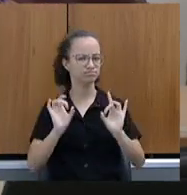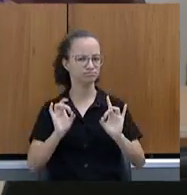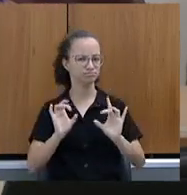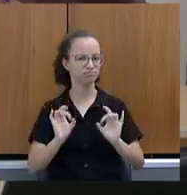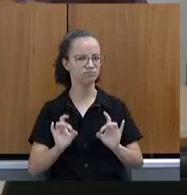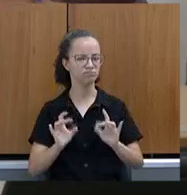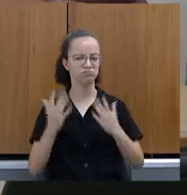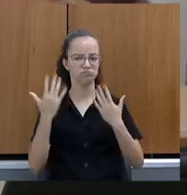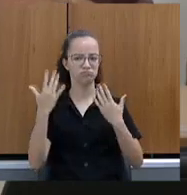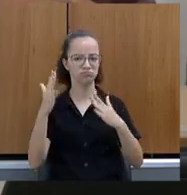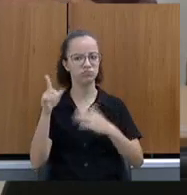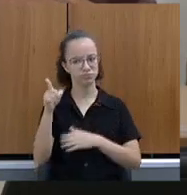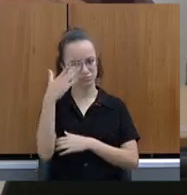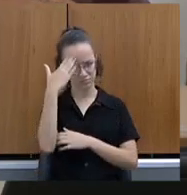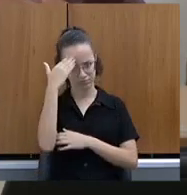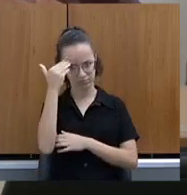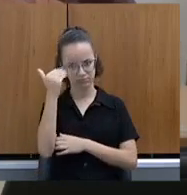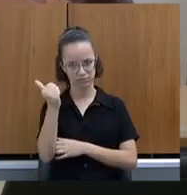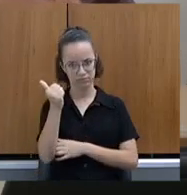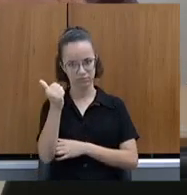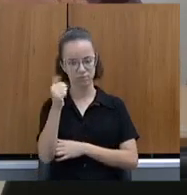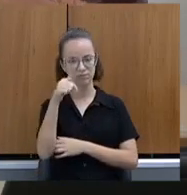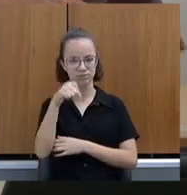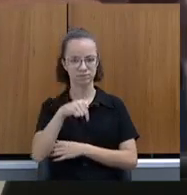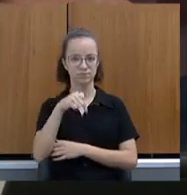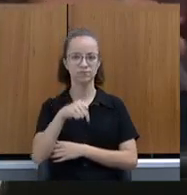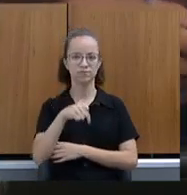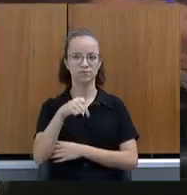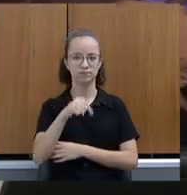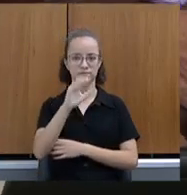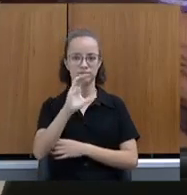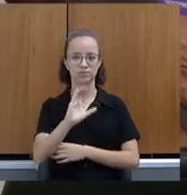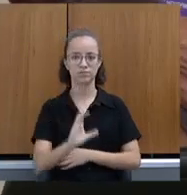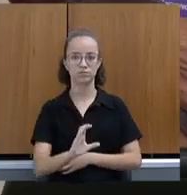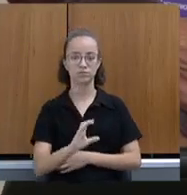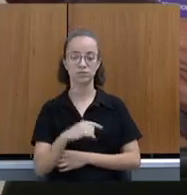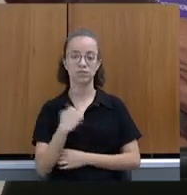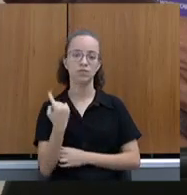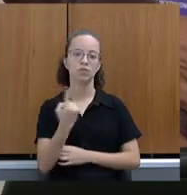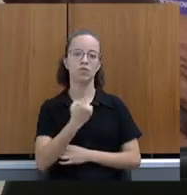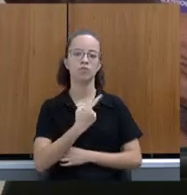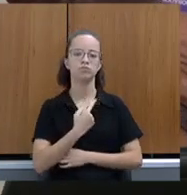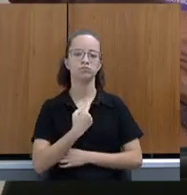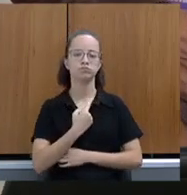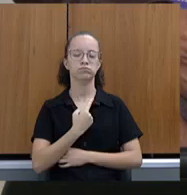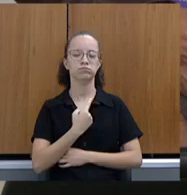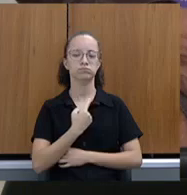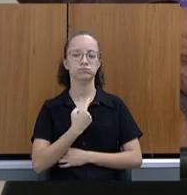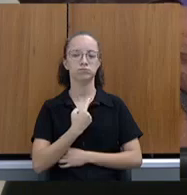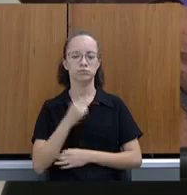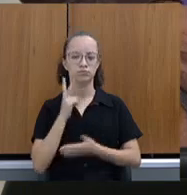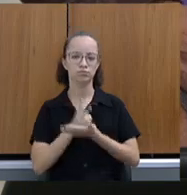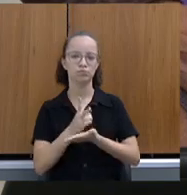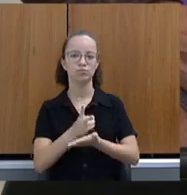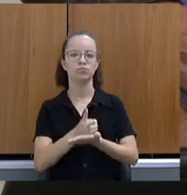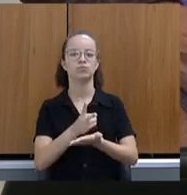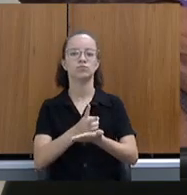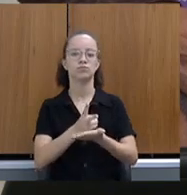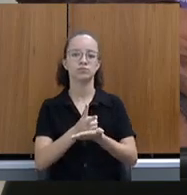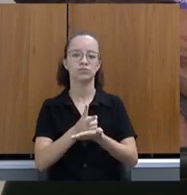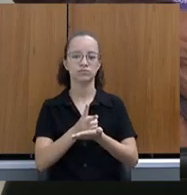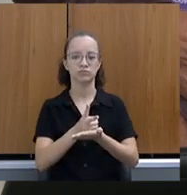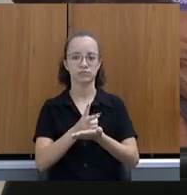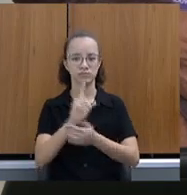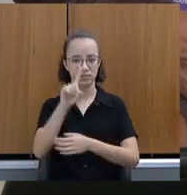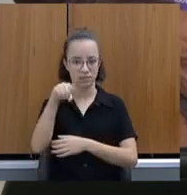e só sabe disso juntar essa comissão que façamos façamos votos Que permaneça né